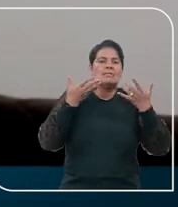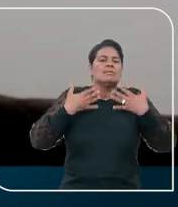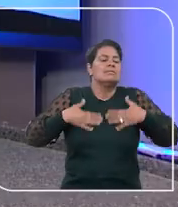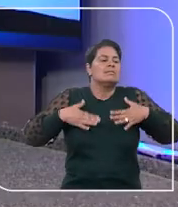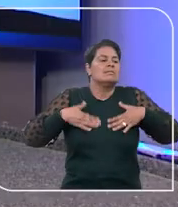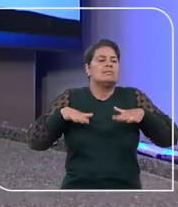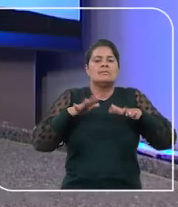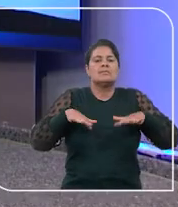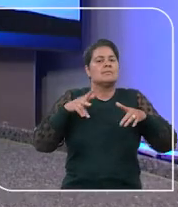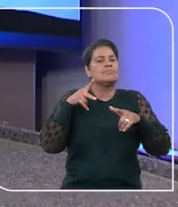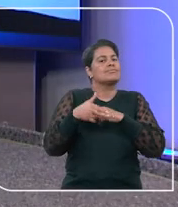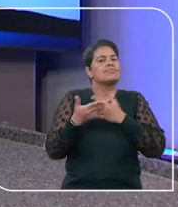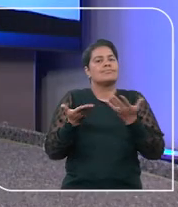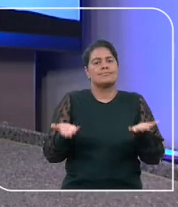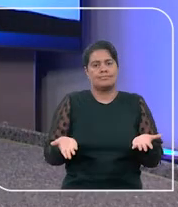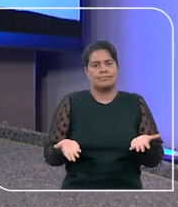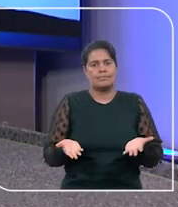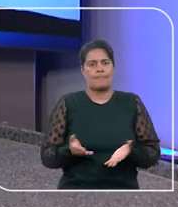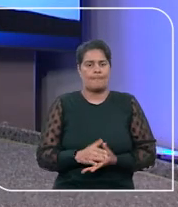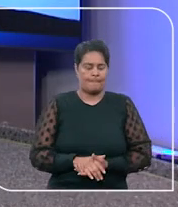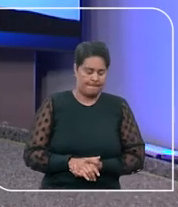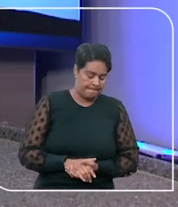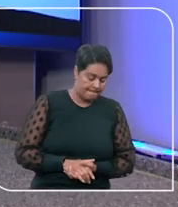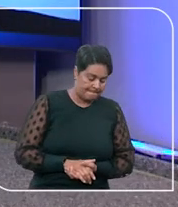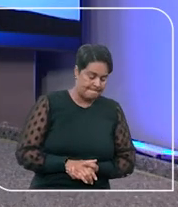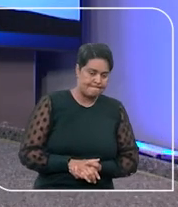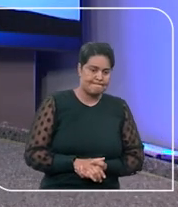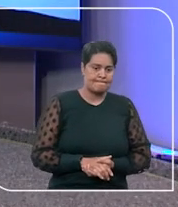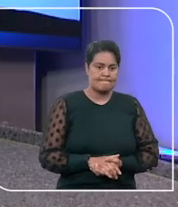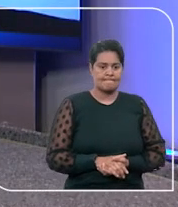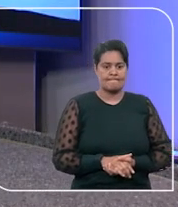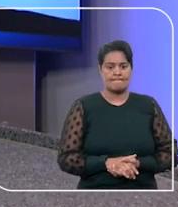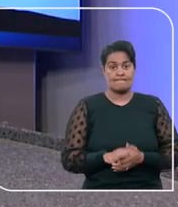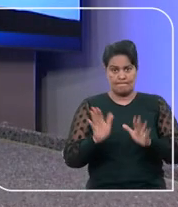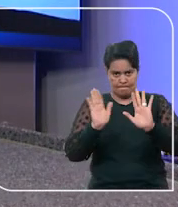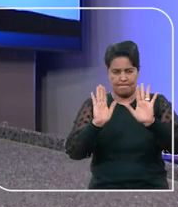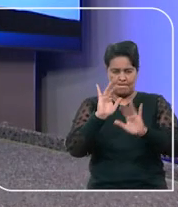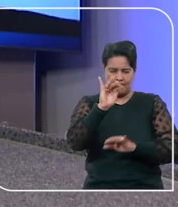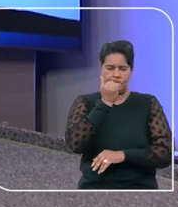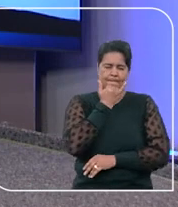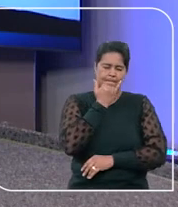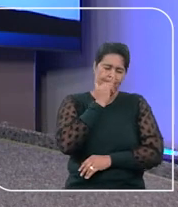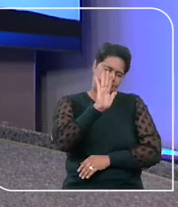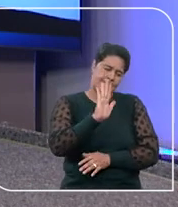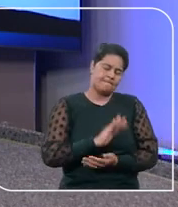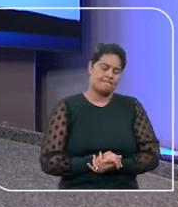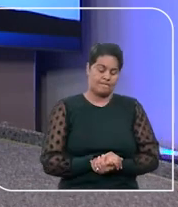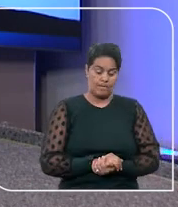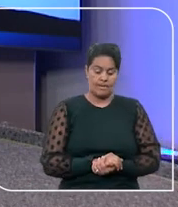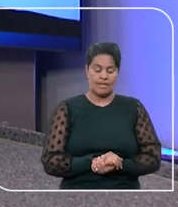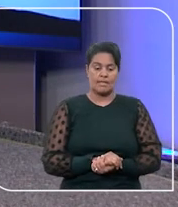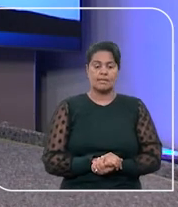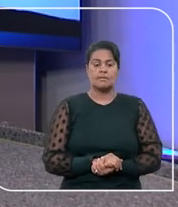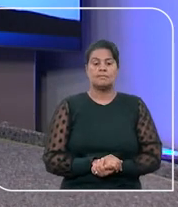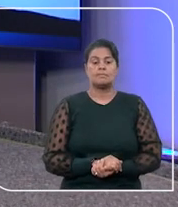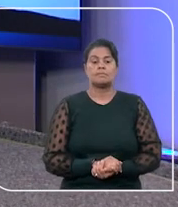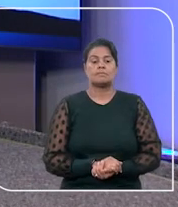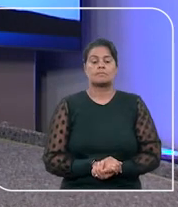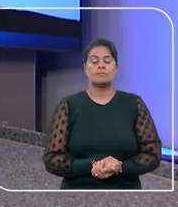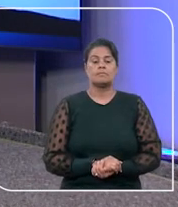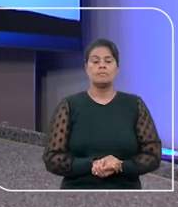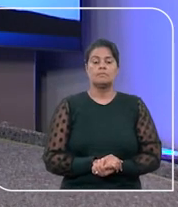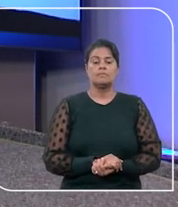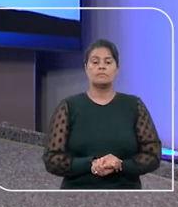segurança. Só para complementar... Só abrindo um parêntese, por favor, com o perdão da palavra,